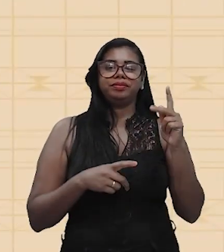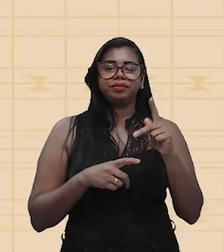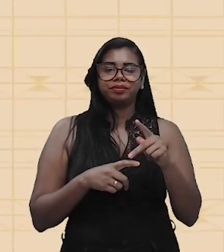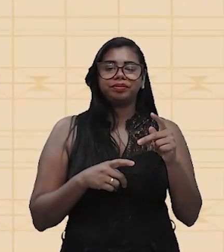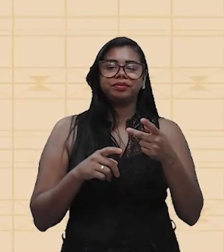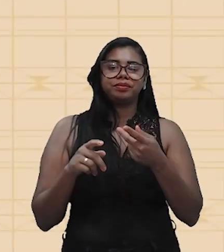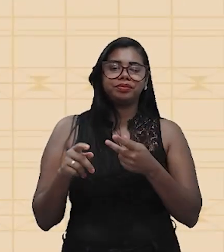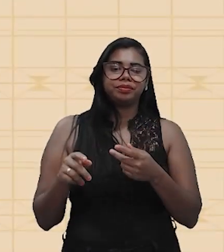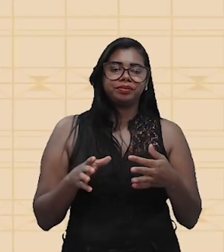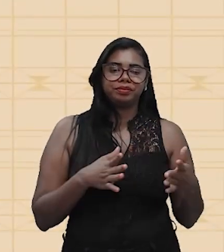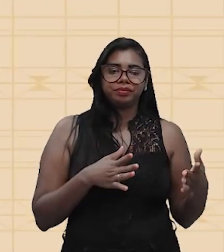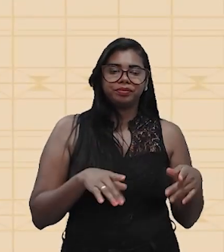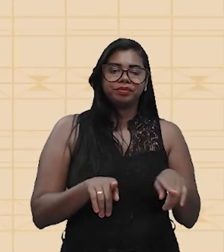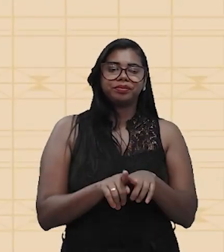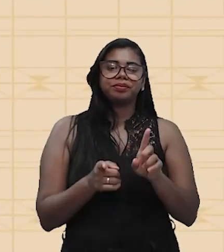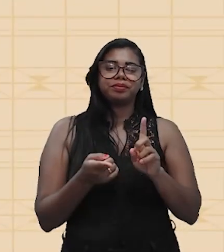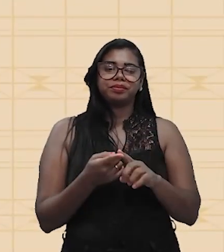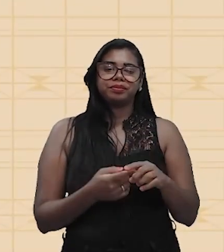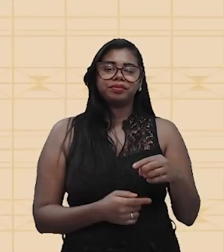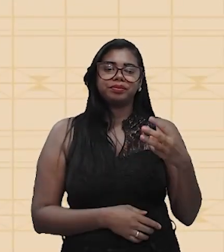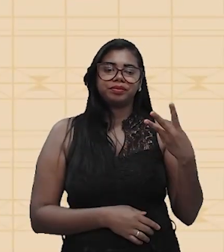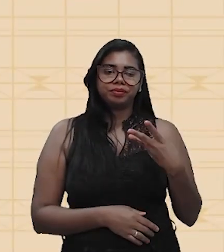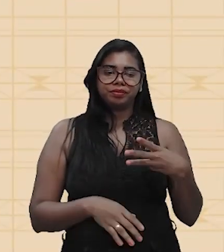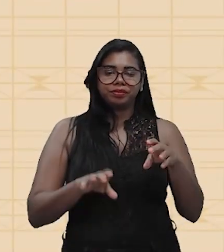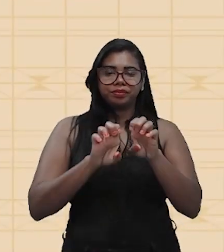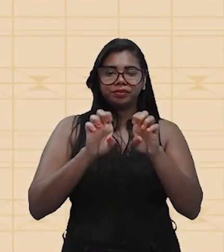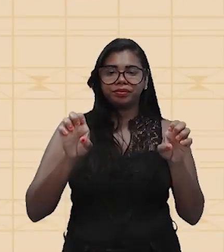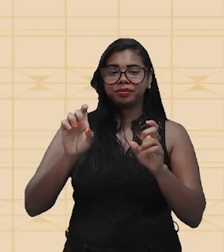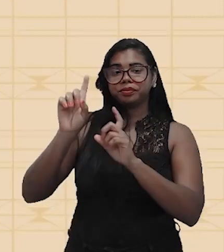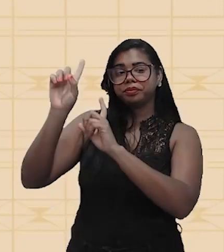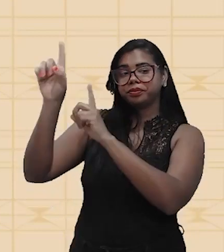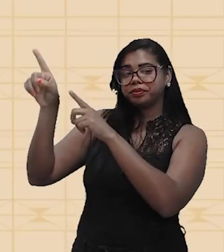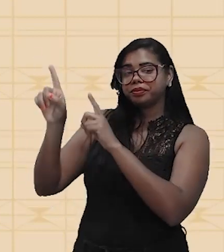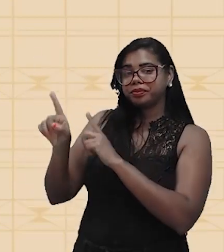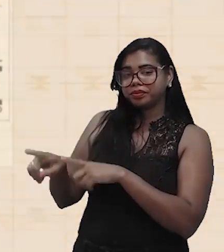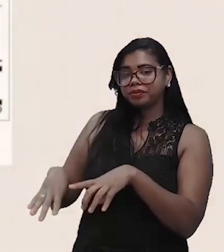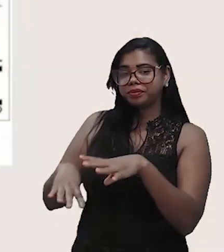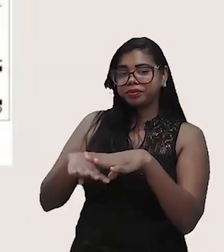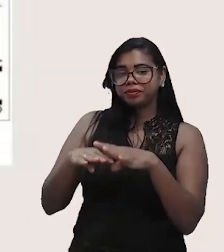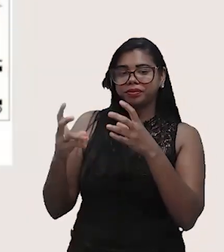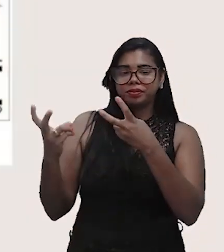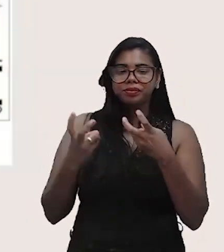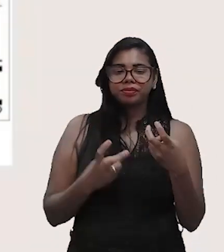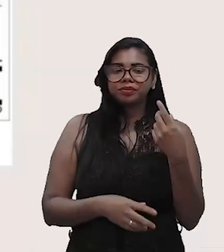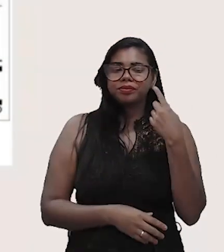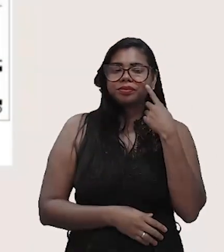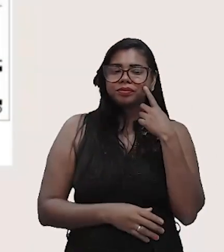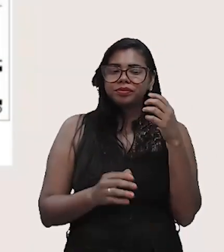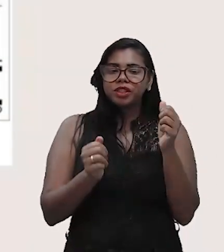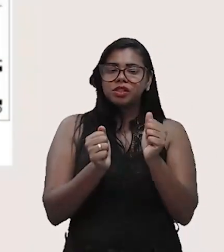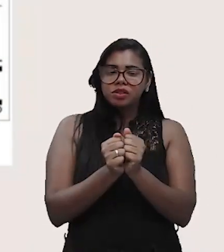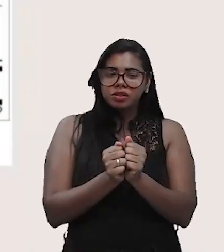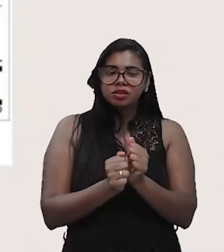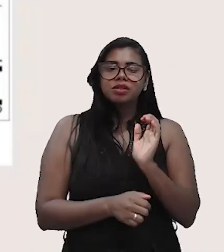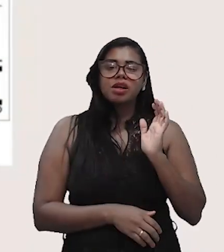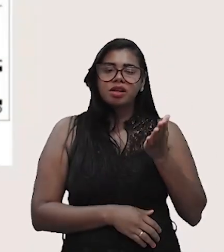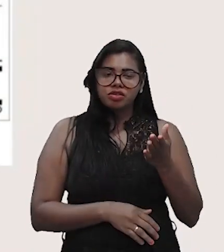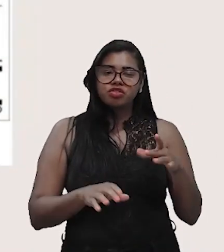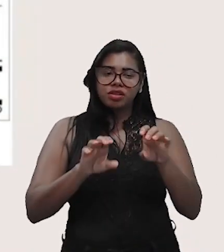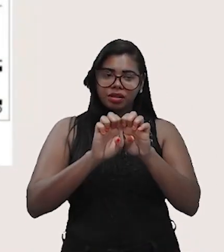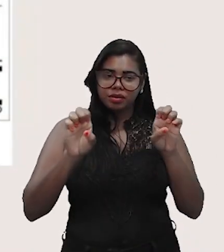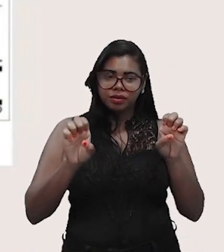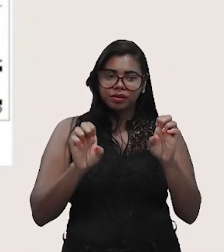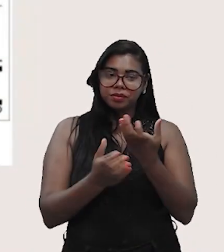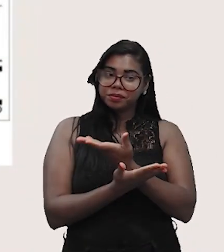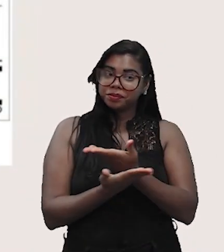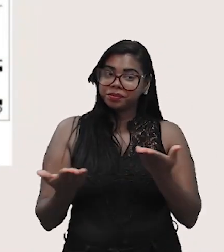sequência com essas três equações. Nesse quadro que você está vendo, perceba que eu já juntei essas equações para você, mas